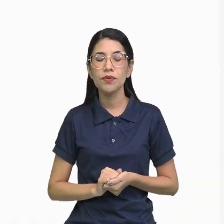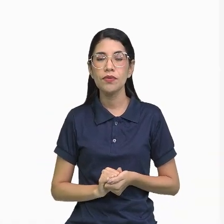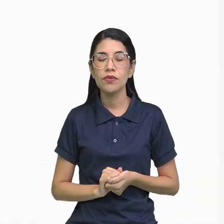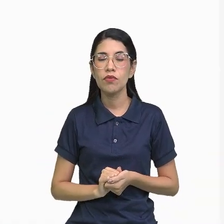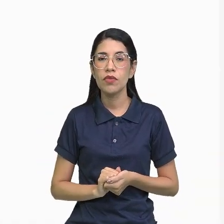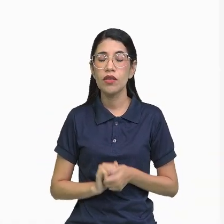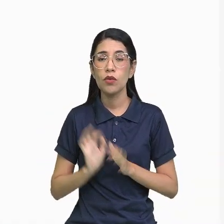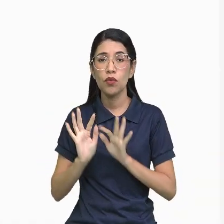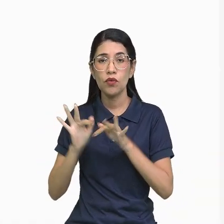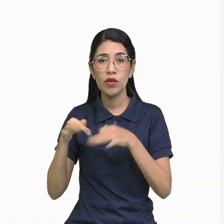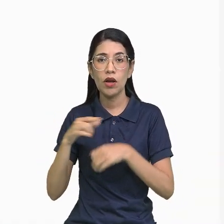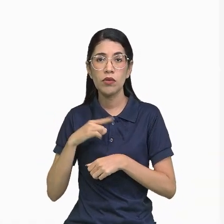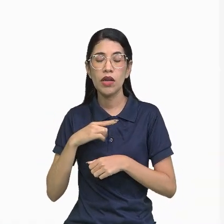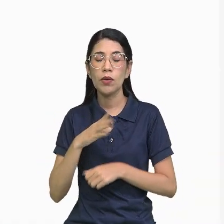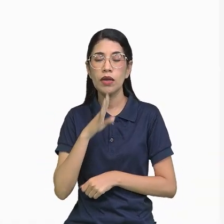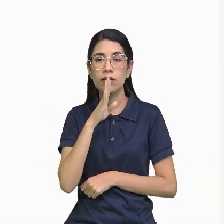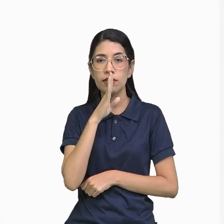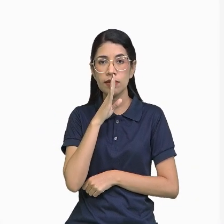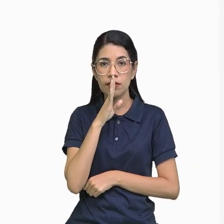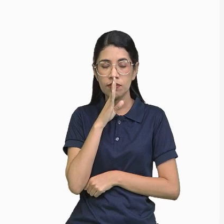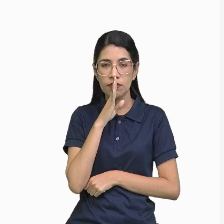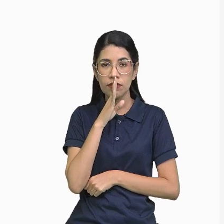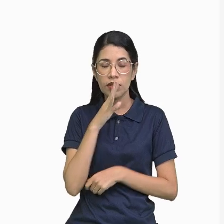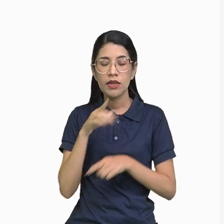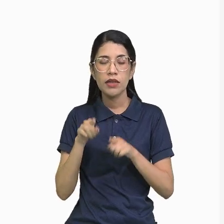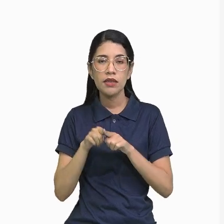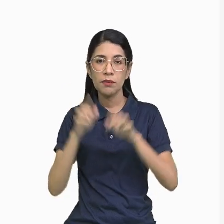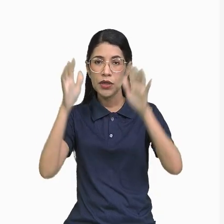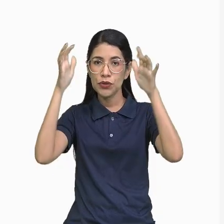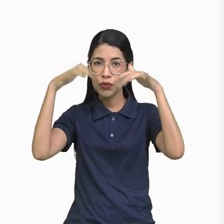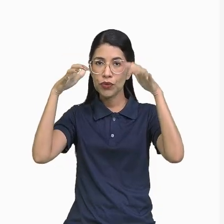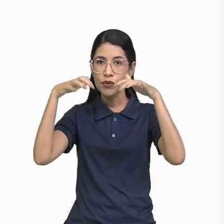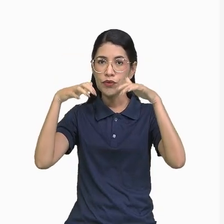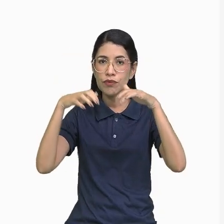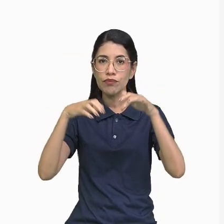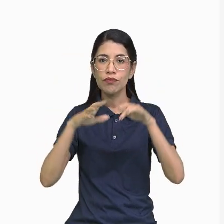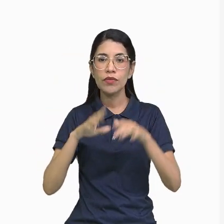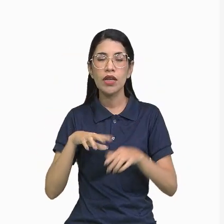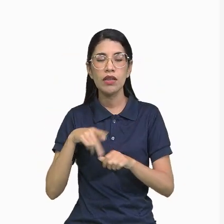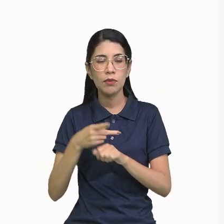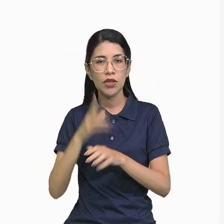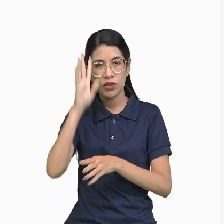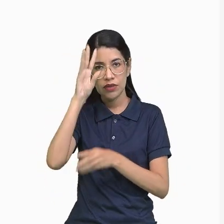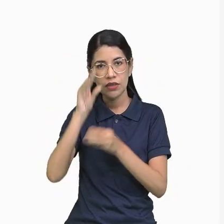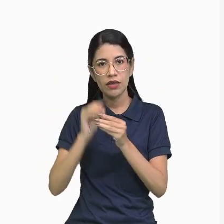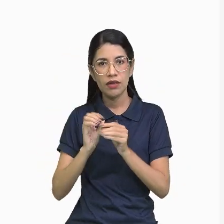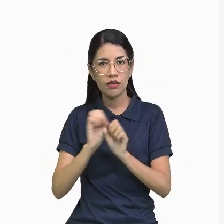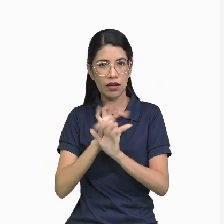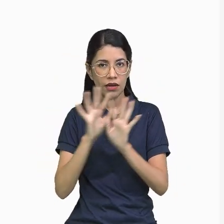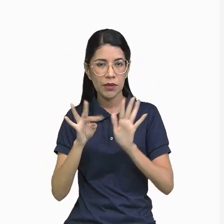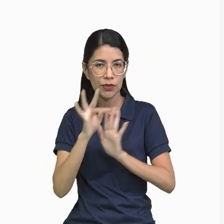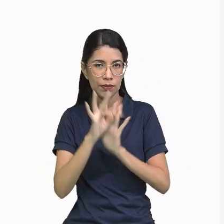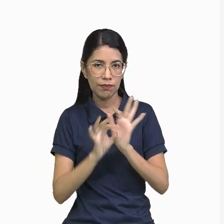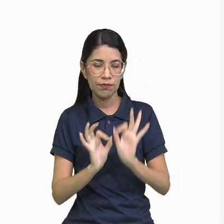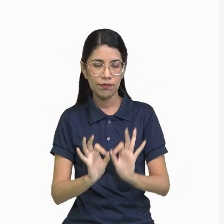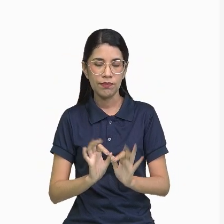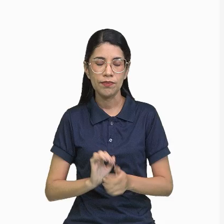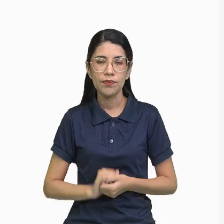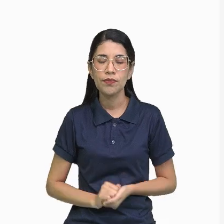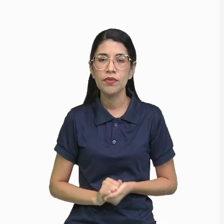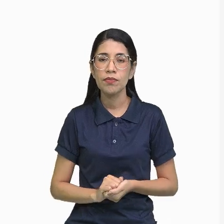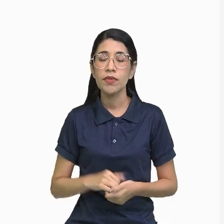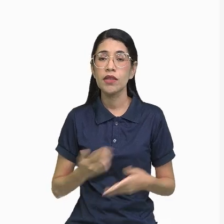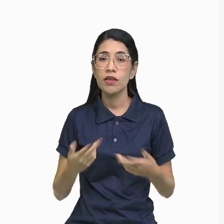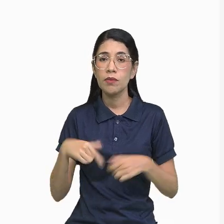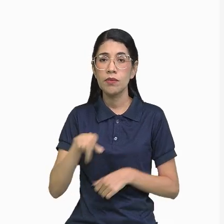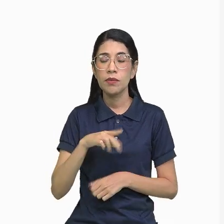final, seguido de silêncio e chuva caindo. Vamos já entender isso daí, ok? Então, percebo